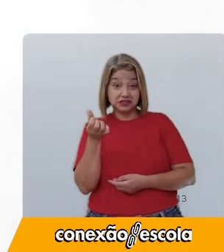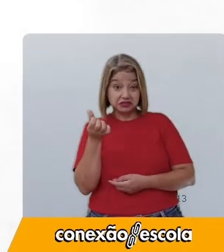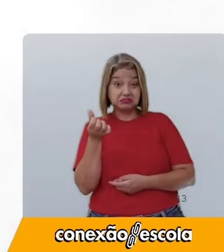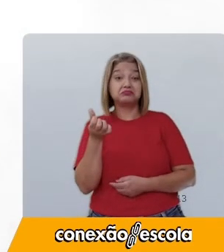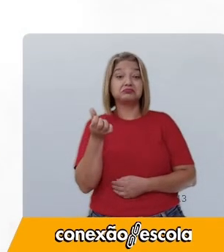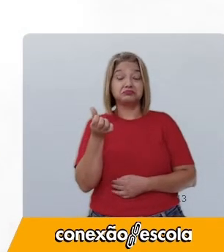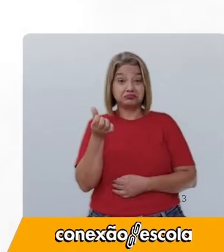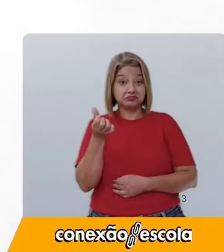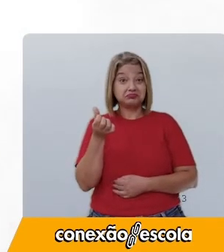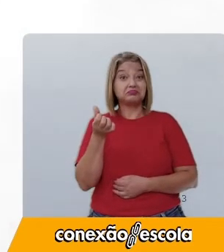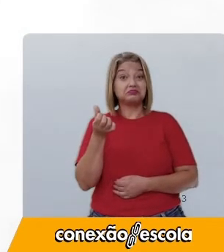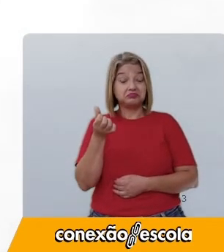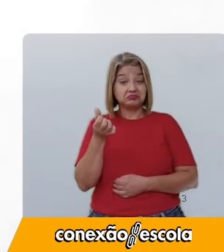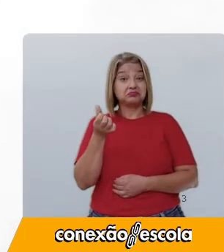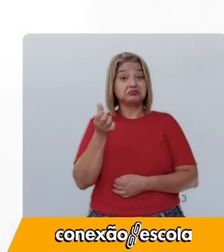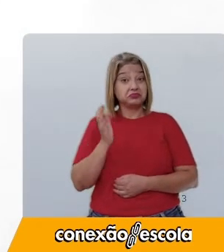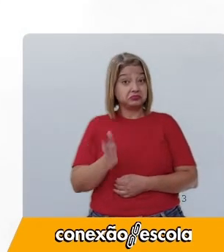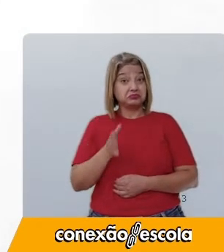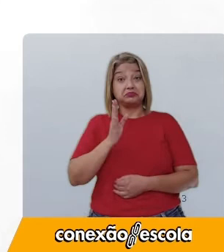1886.